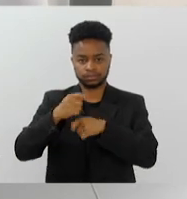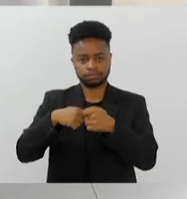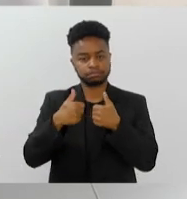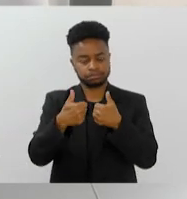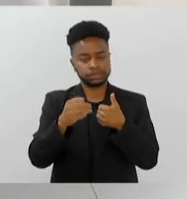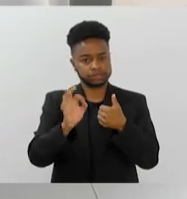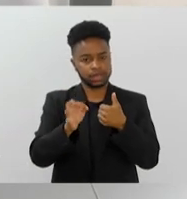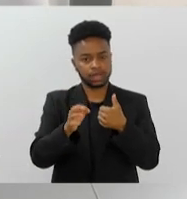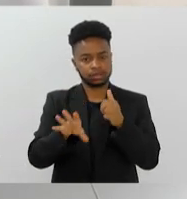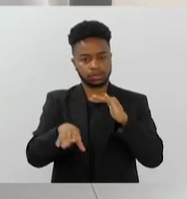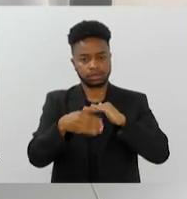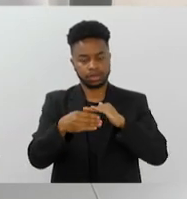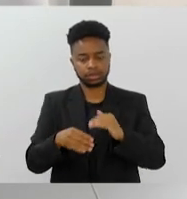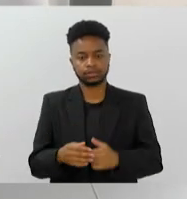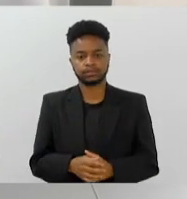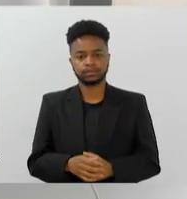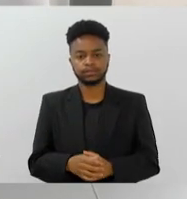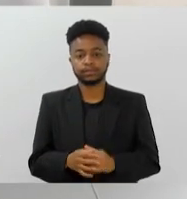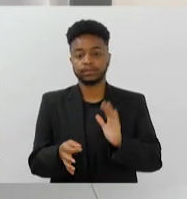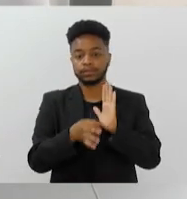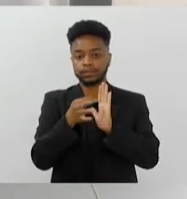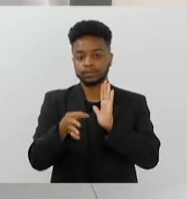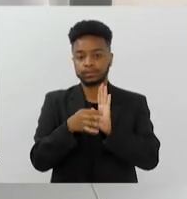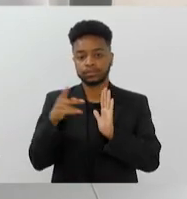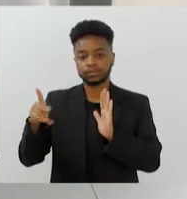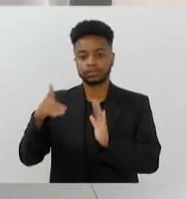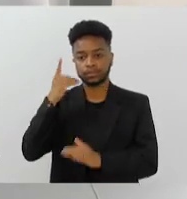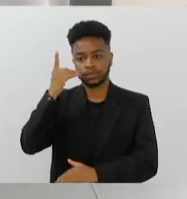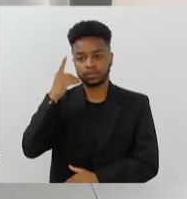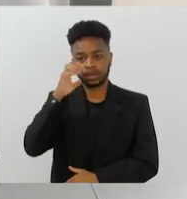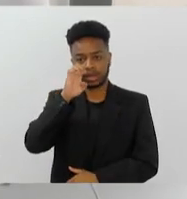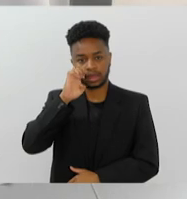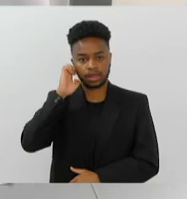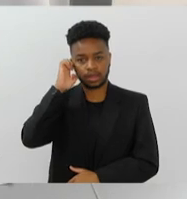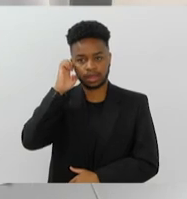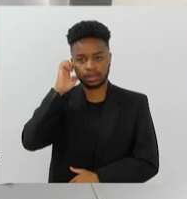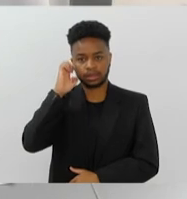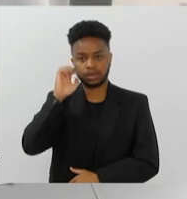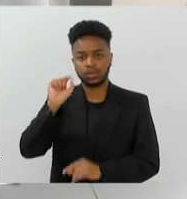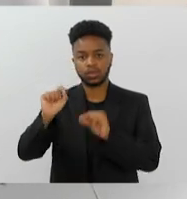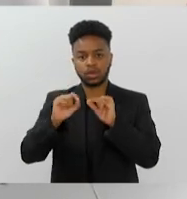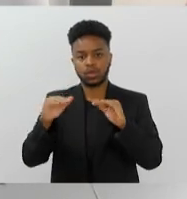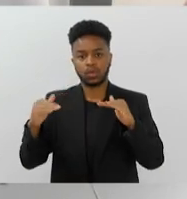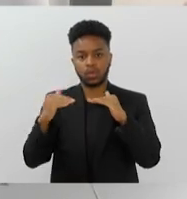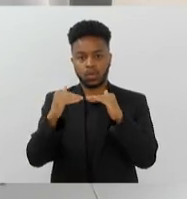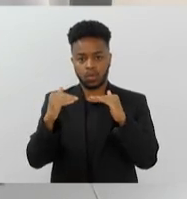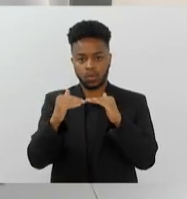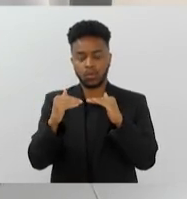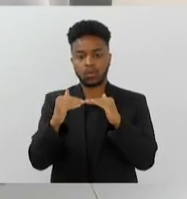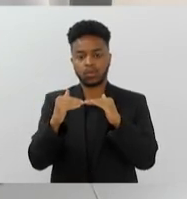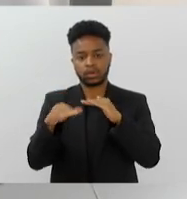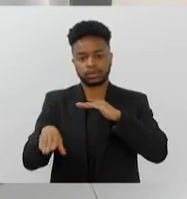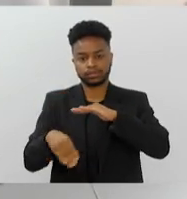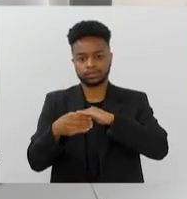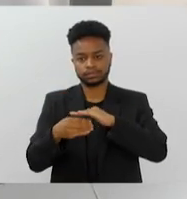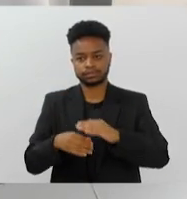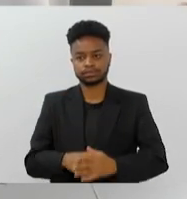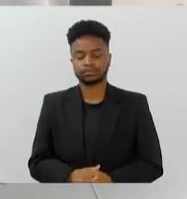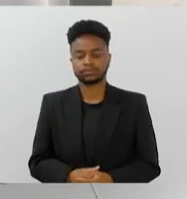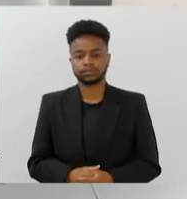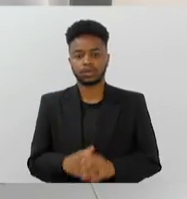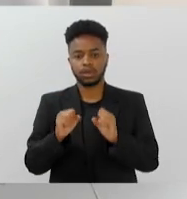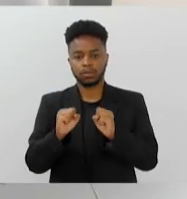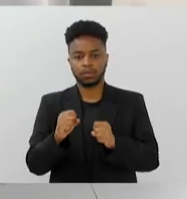Correta a emenda. E o parecer da deputada Élica Takimoto foi favorável à emenda.